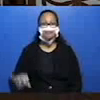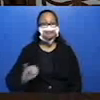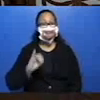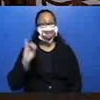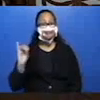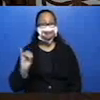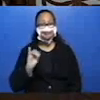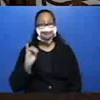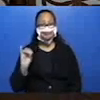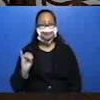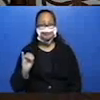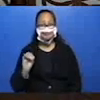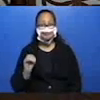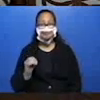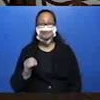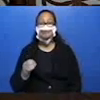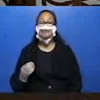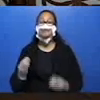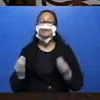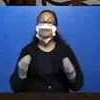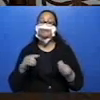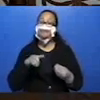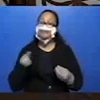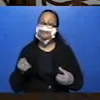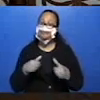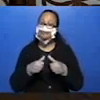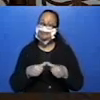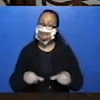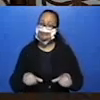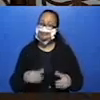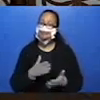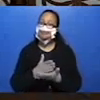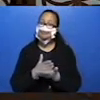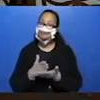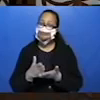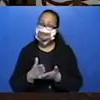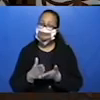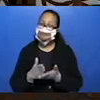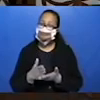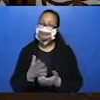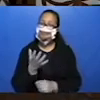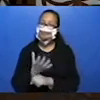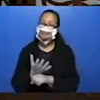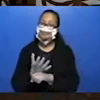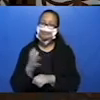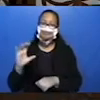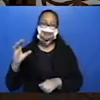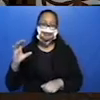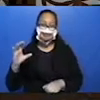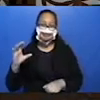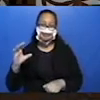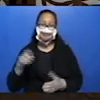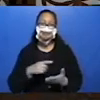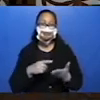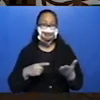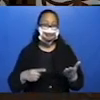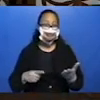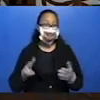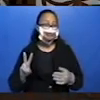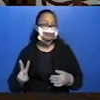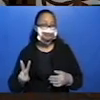Olá! E aí, como estão? Vamos começar com as nossas ciências? Todos já estão com a apostila número